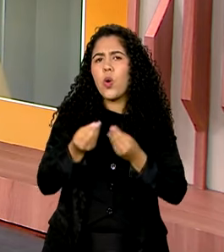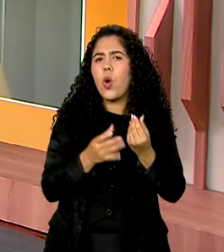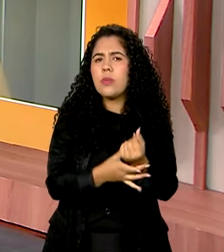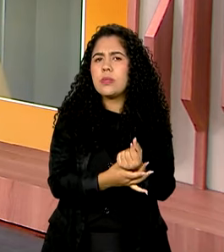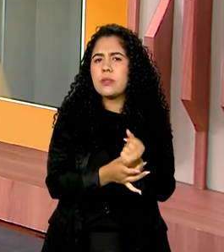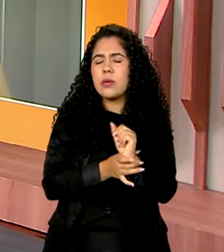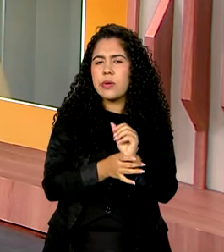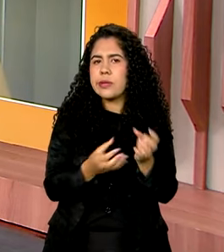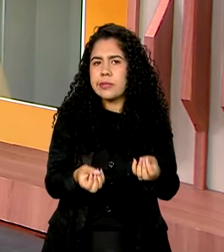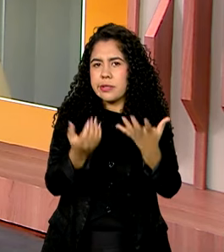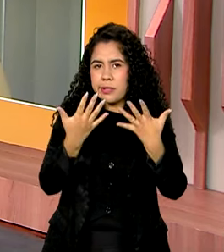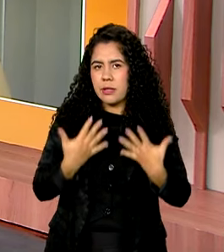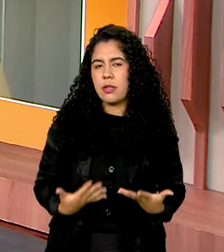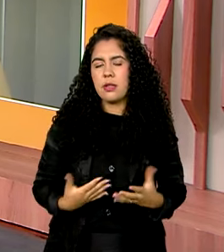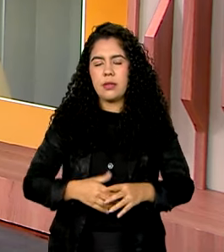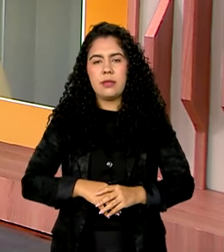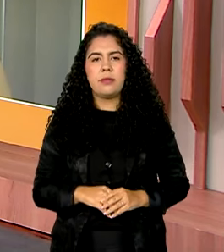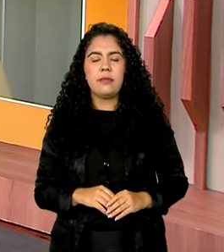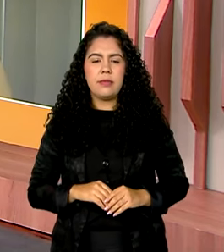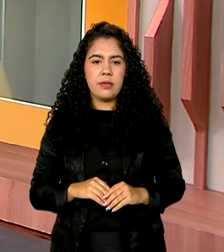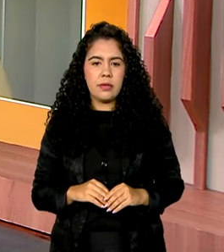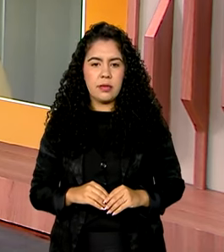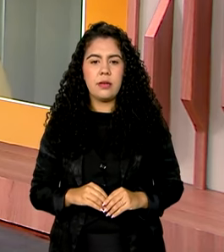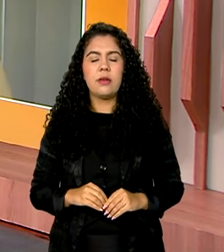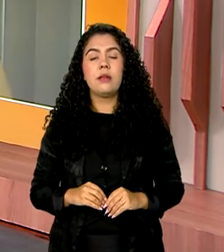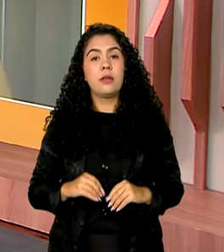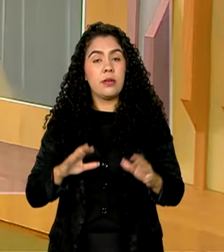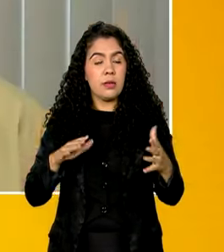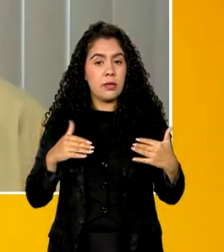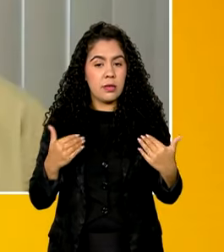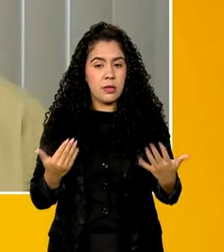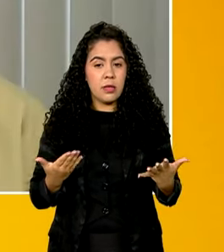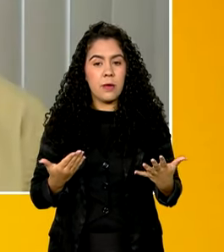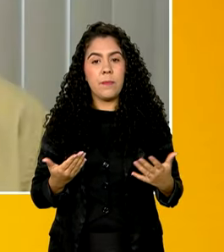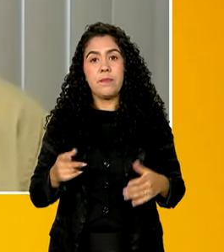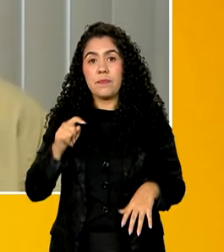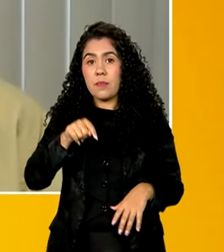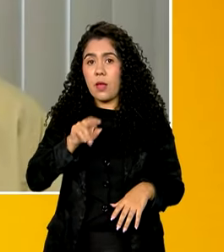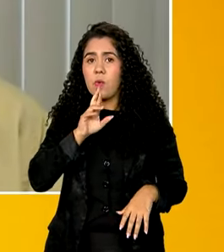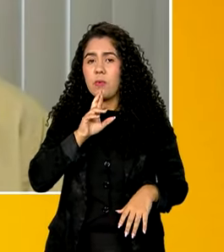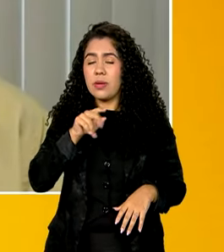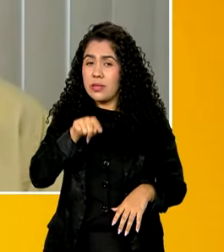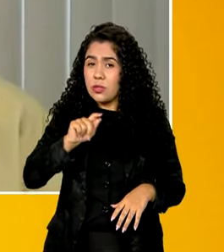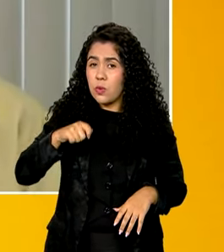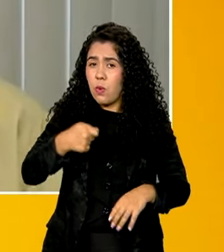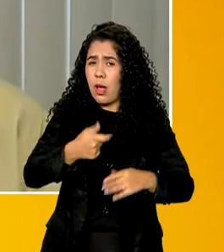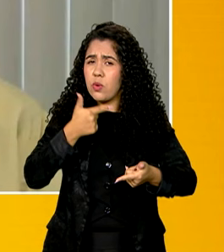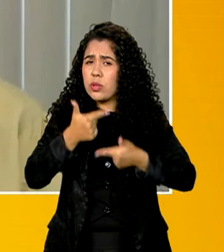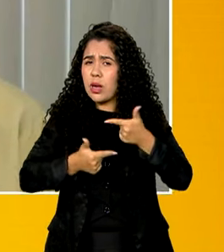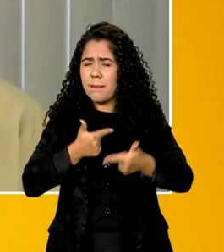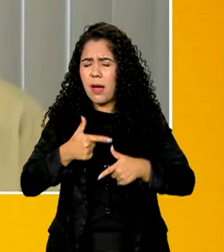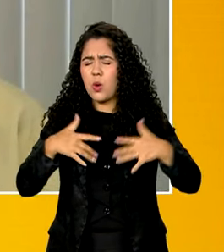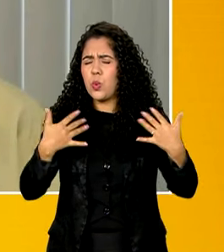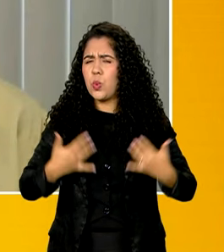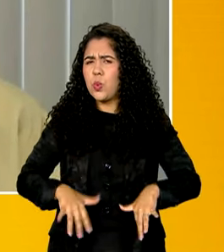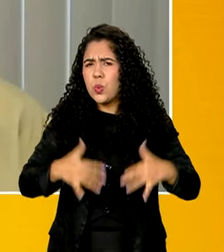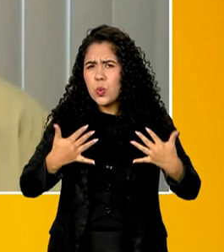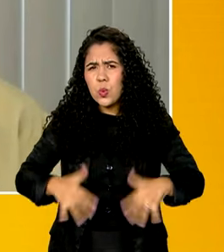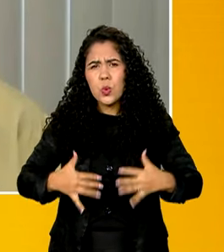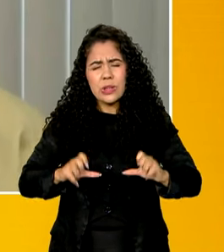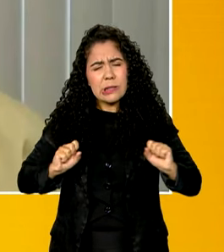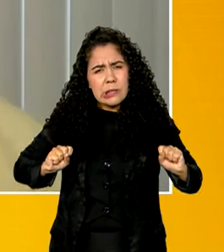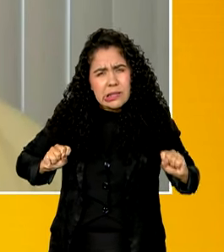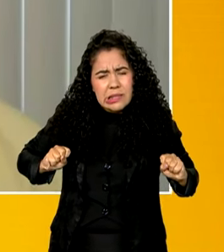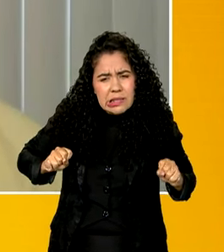essas provas, Alexandre? Olha, é o resultado de um trabalho muito grande, de um esforço concentrado, né?